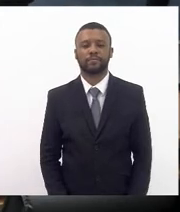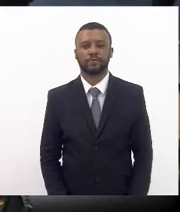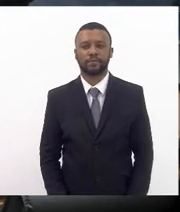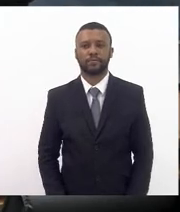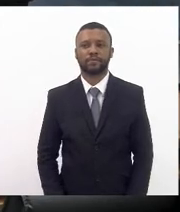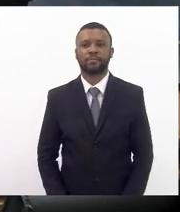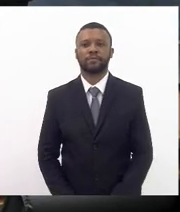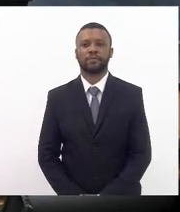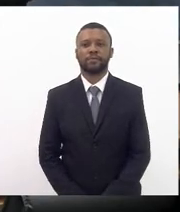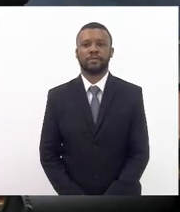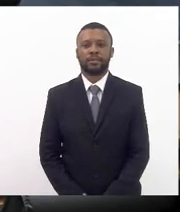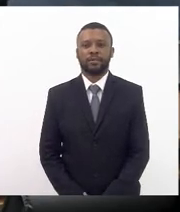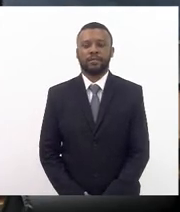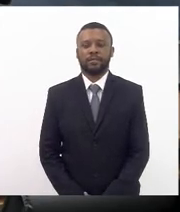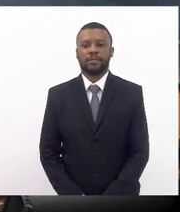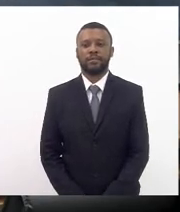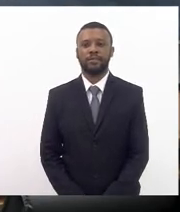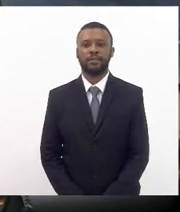recebeu 4 mil.